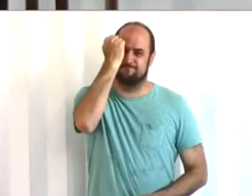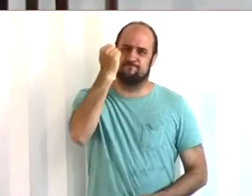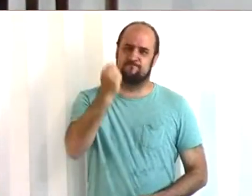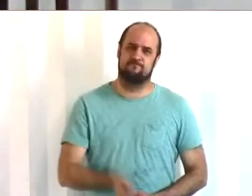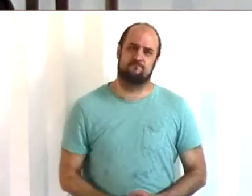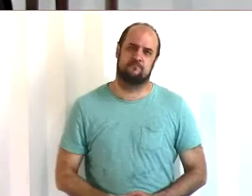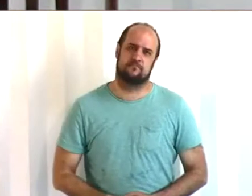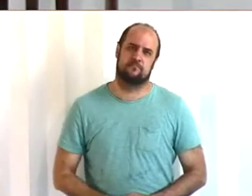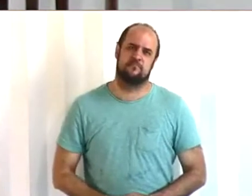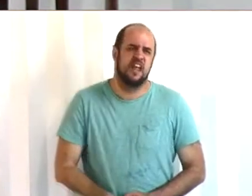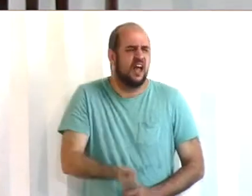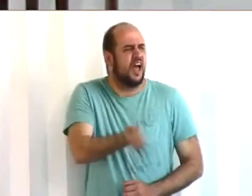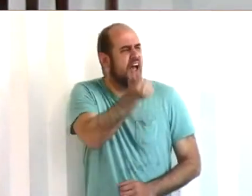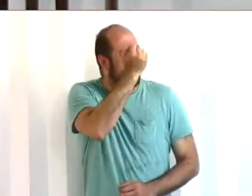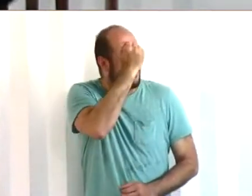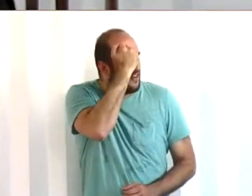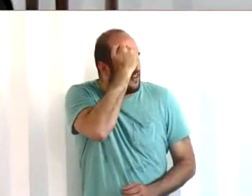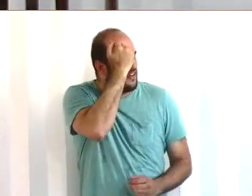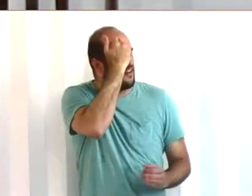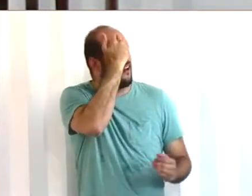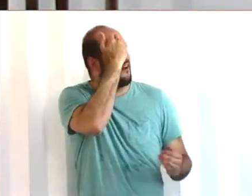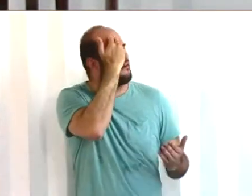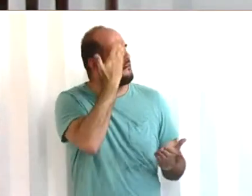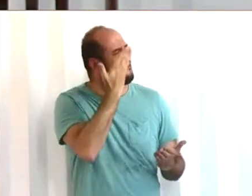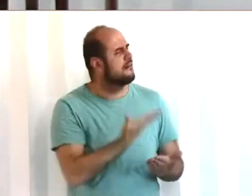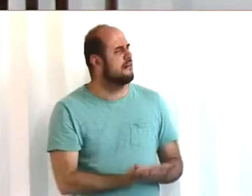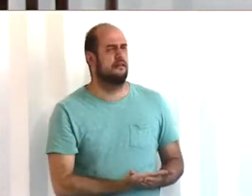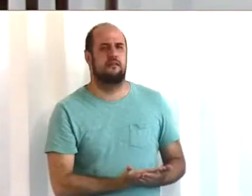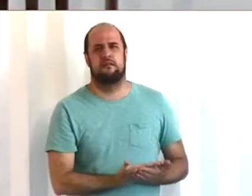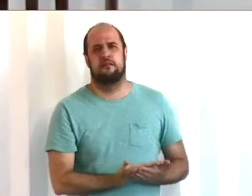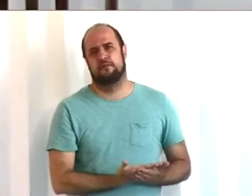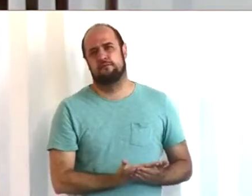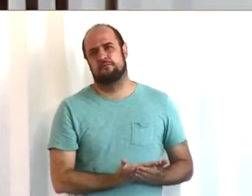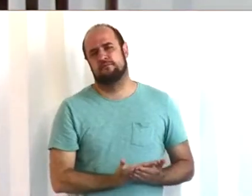arrependam-se e creiam.